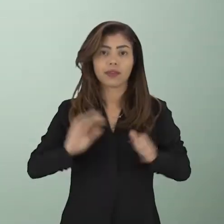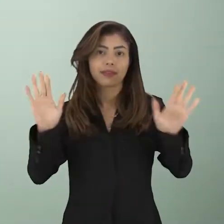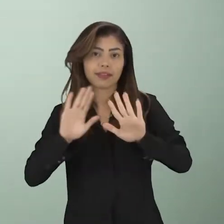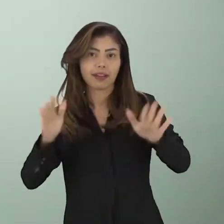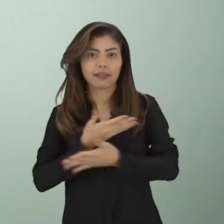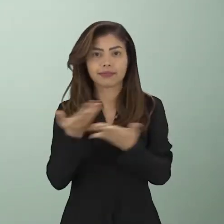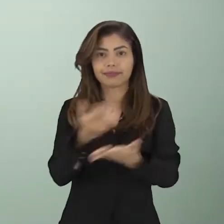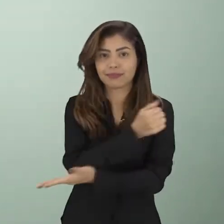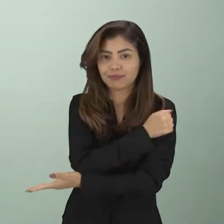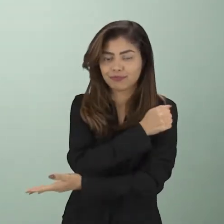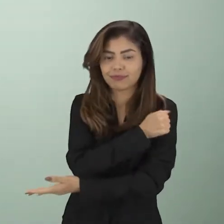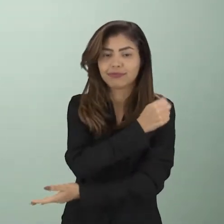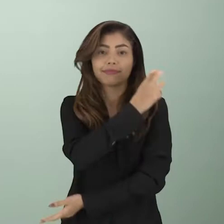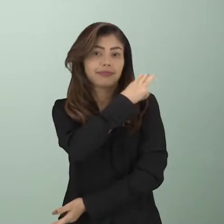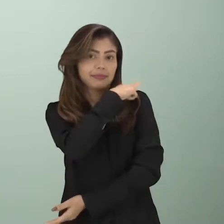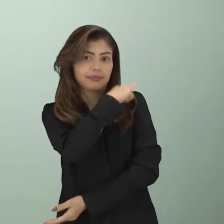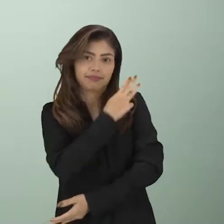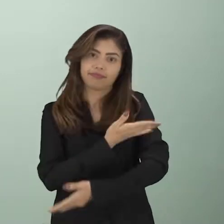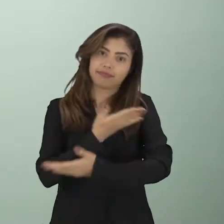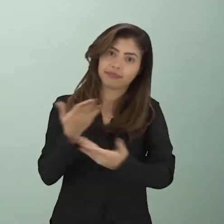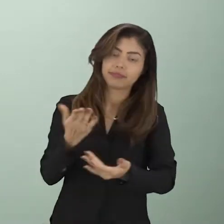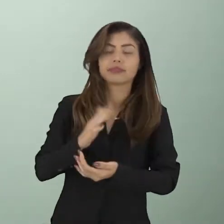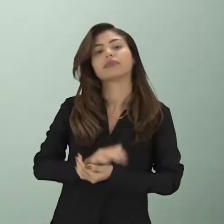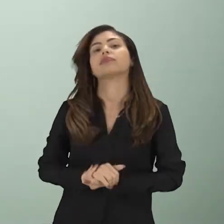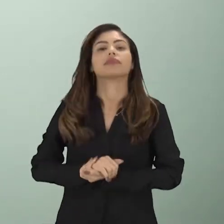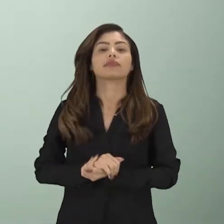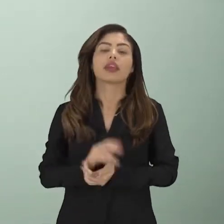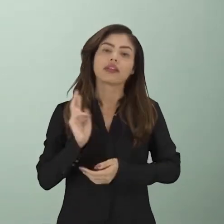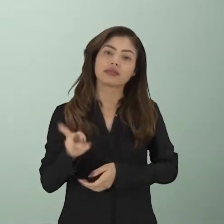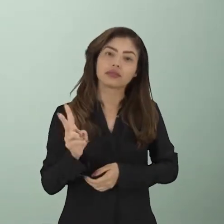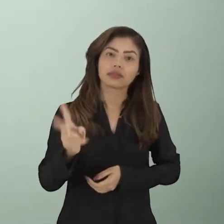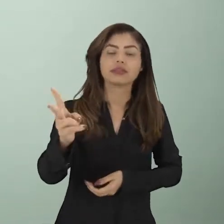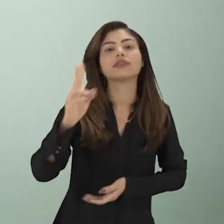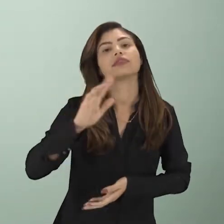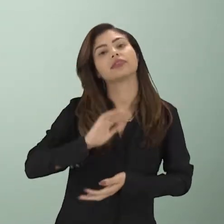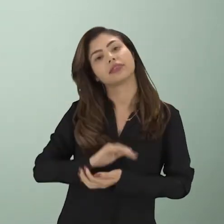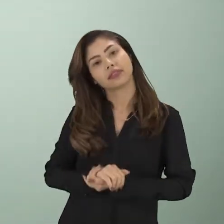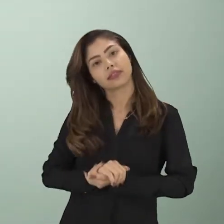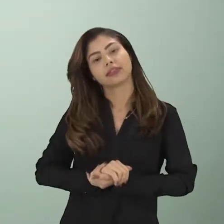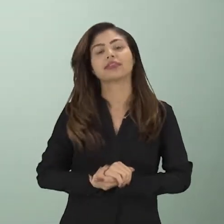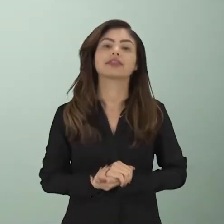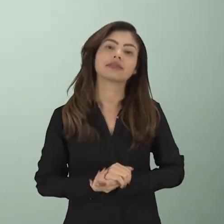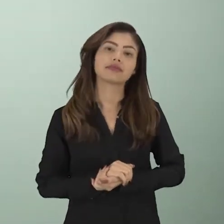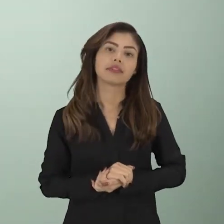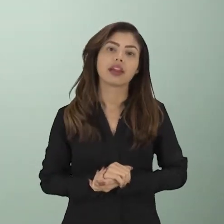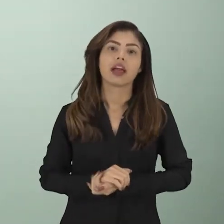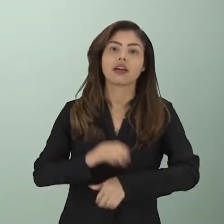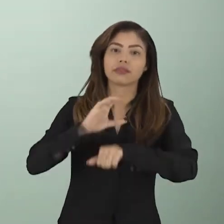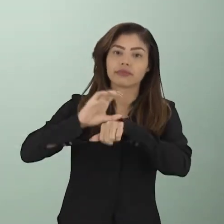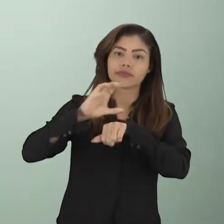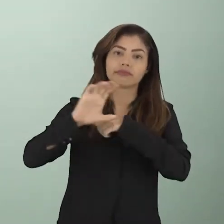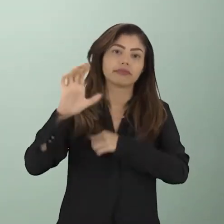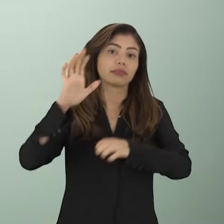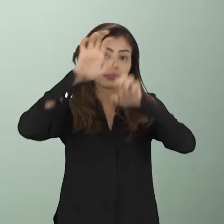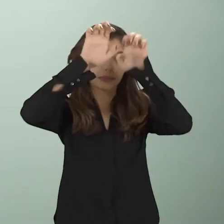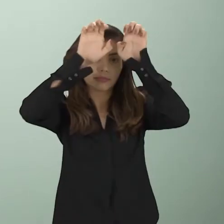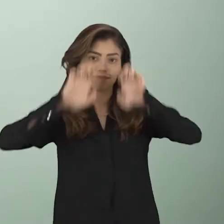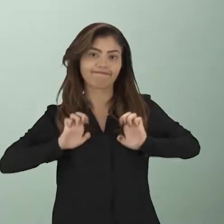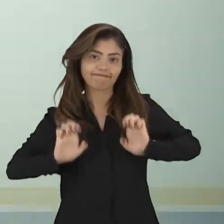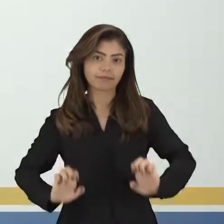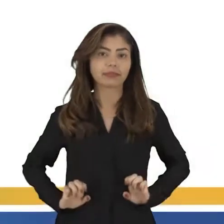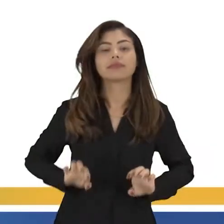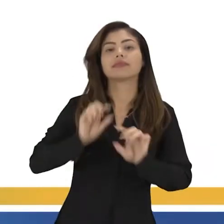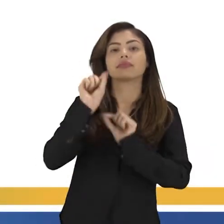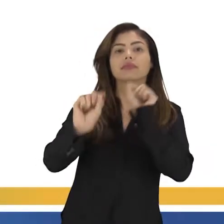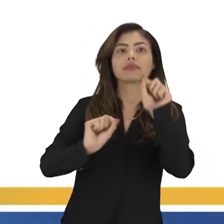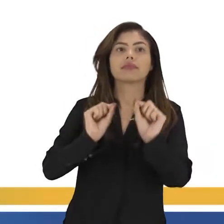Olá, meninos e meninas, terceiro ano do ensino médio, dando continuidade ao nosso curso de ética, ainda falando